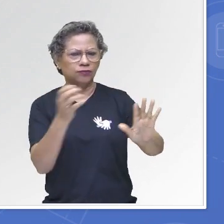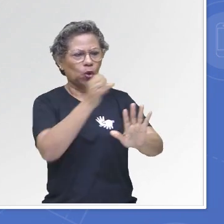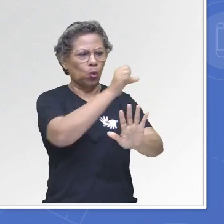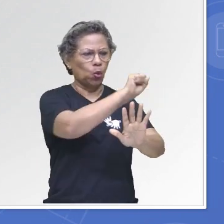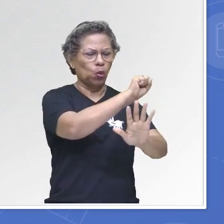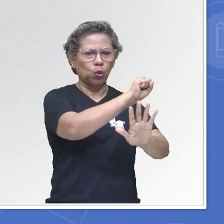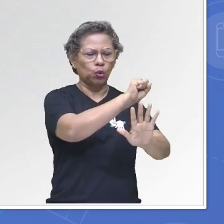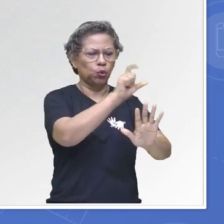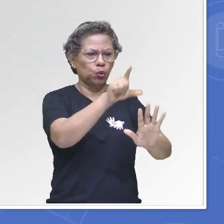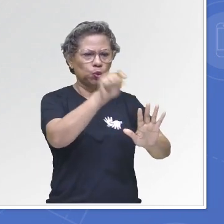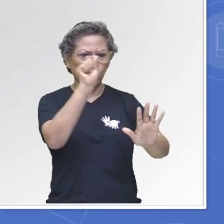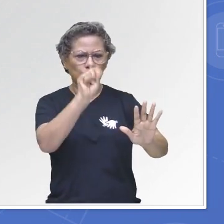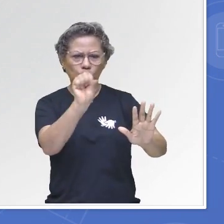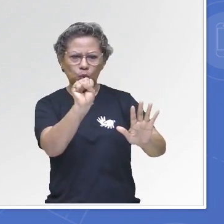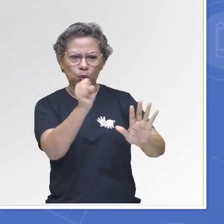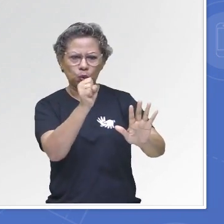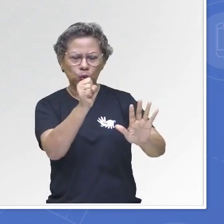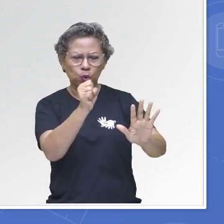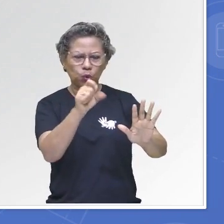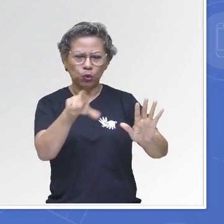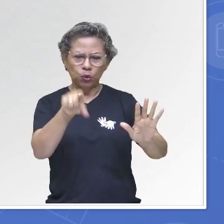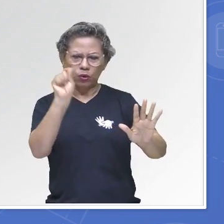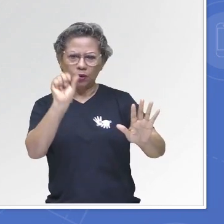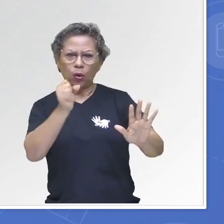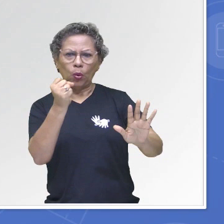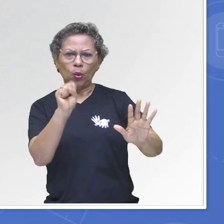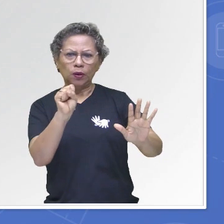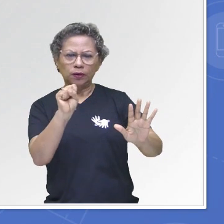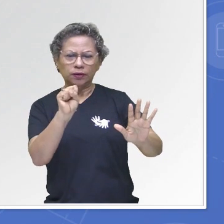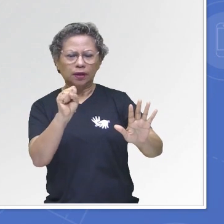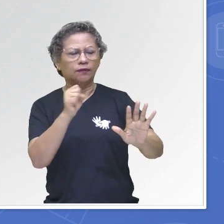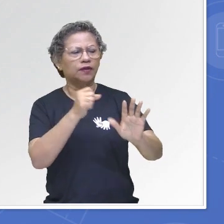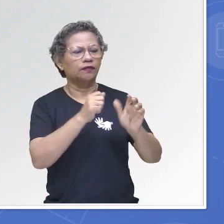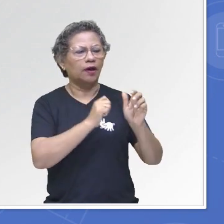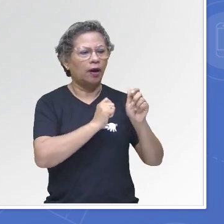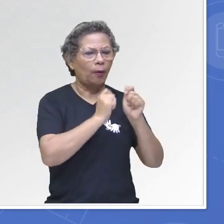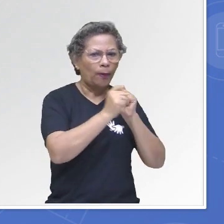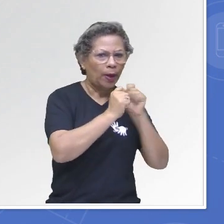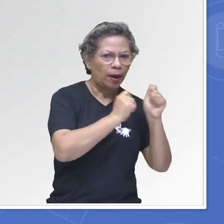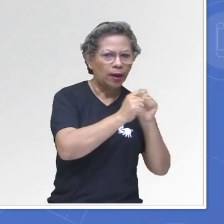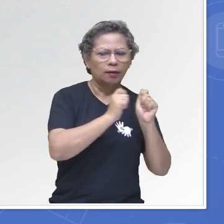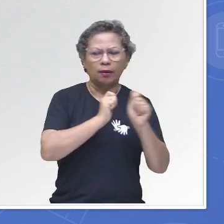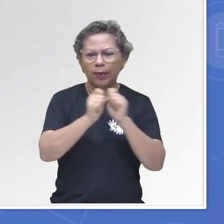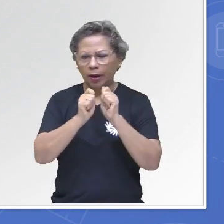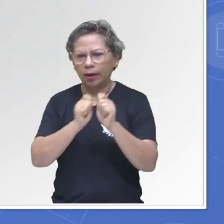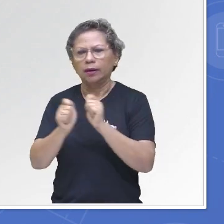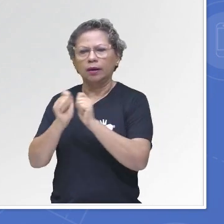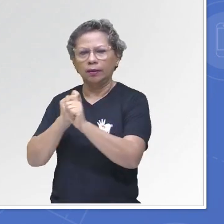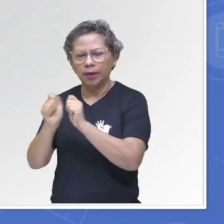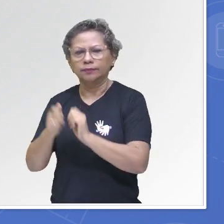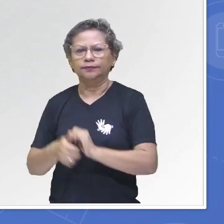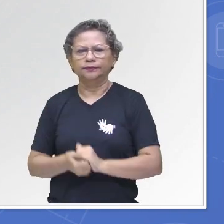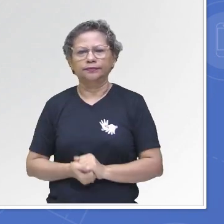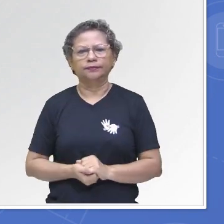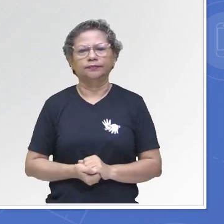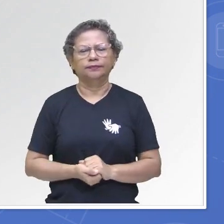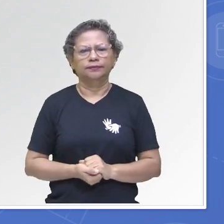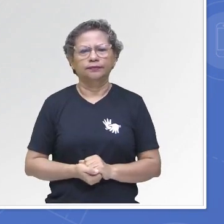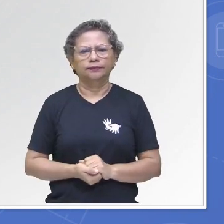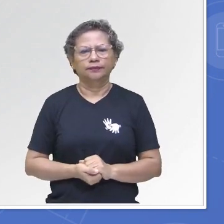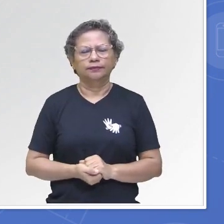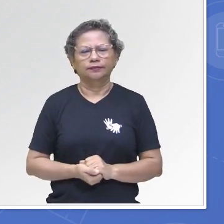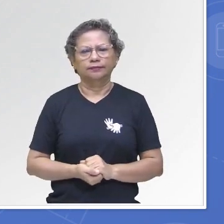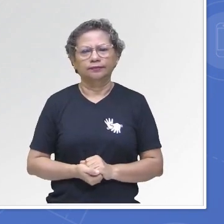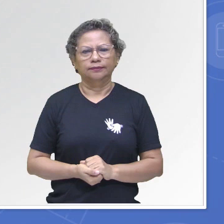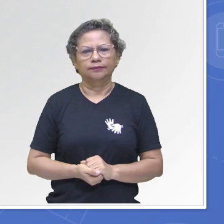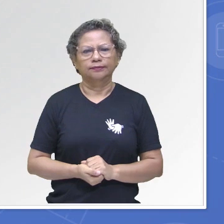na fila. Então, ele vai contar 1, 2, 3, 4, 5, o 8º ele vai entrevistar. Depois desse aí, ele vai contar novamente 1, 2, 3, 4, 5. Quando chegar no